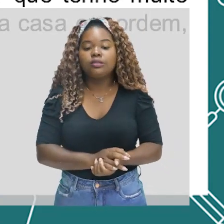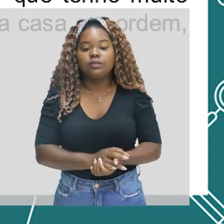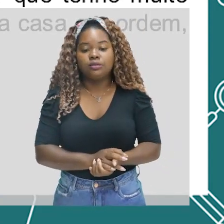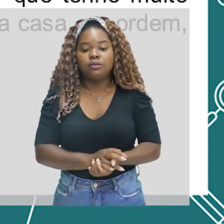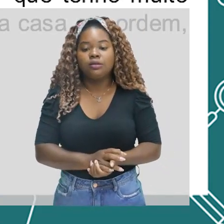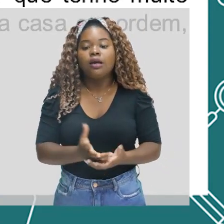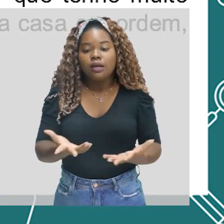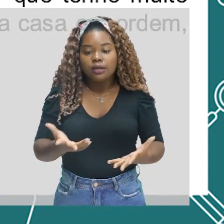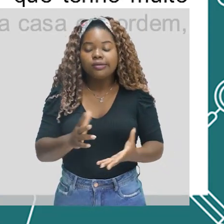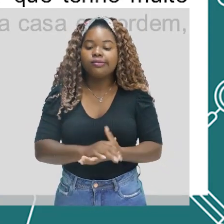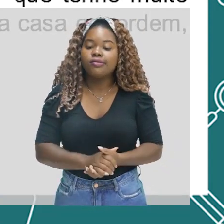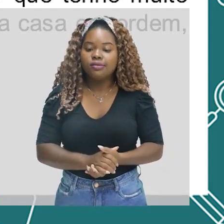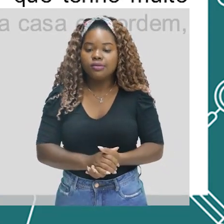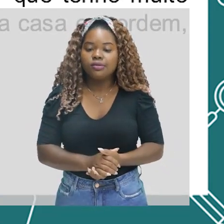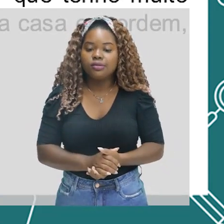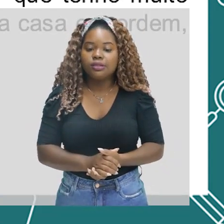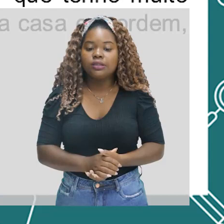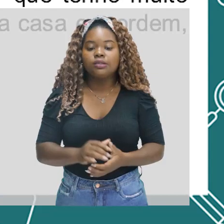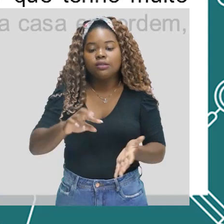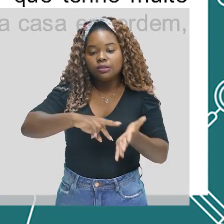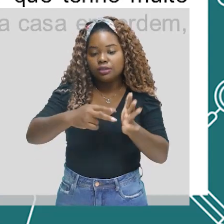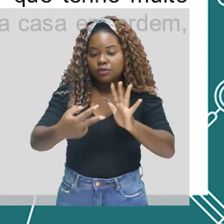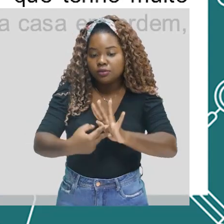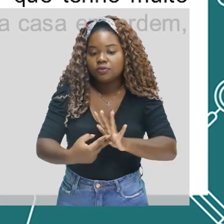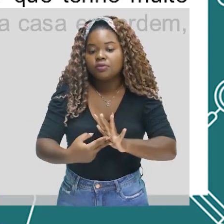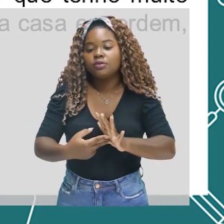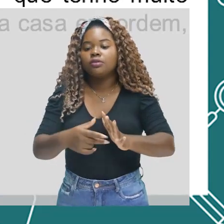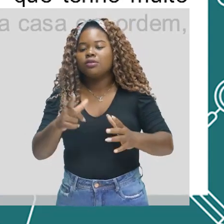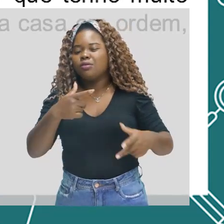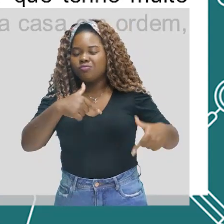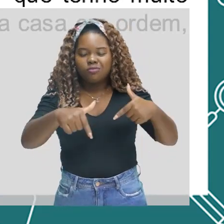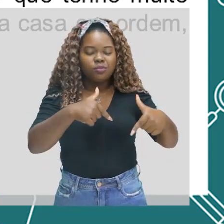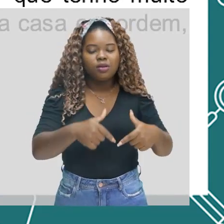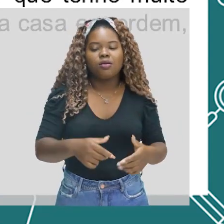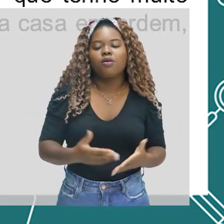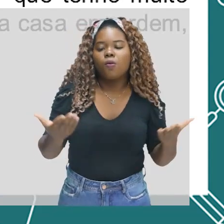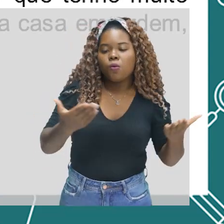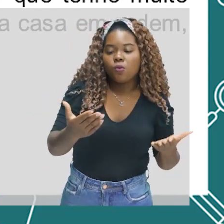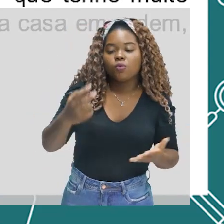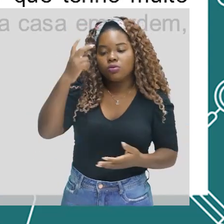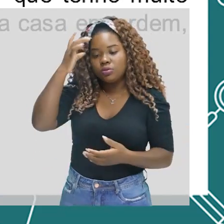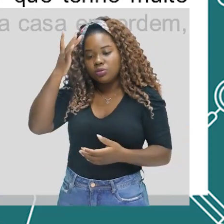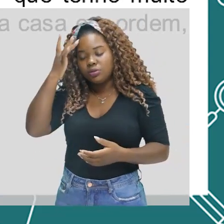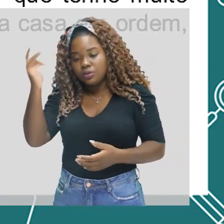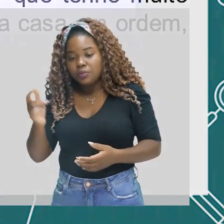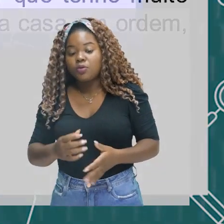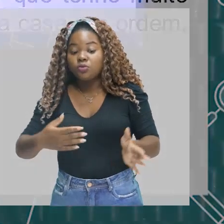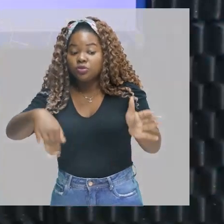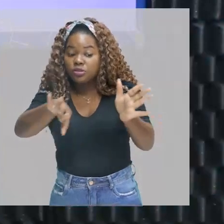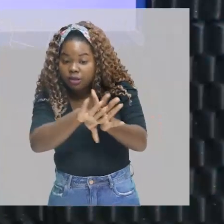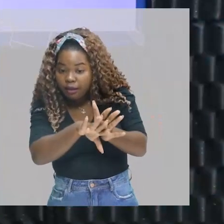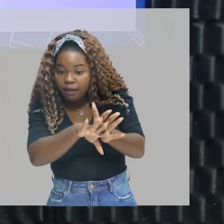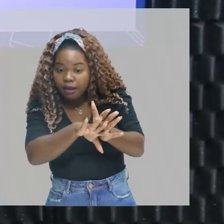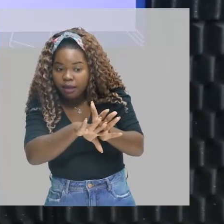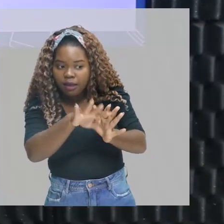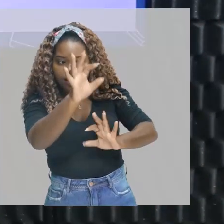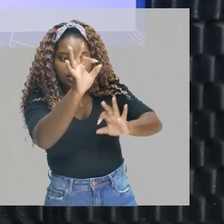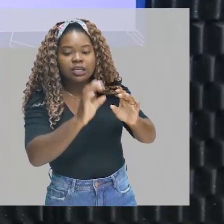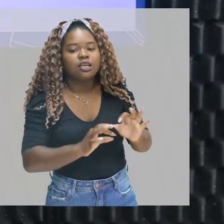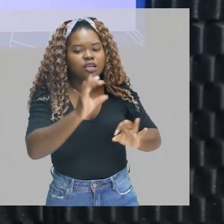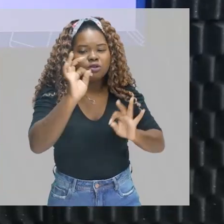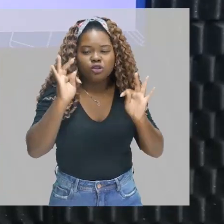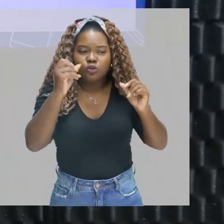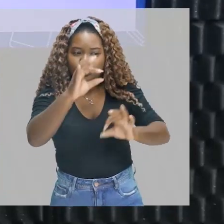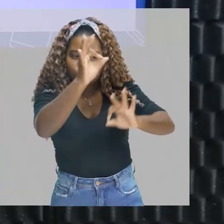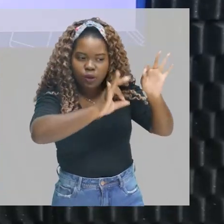quer dizer que tenho muito trabalho hoje e amanhã. Quando chegar, quero encontrar essa casa em ordem. Combinado?